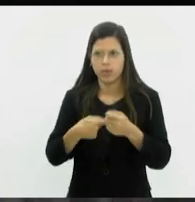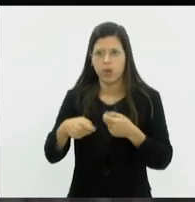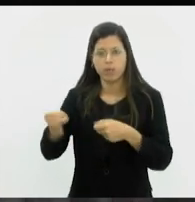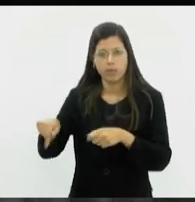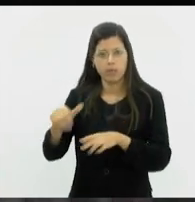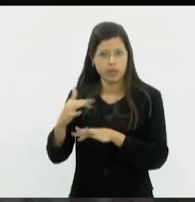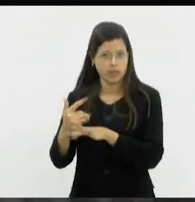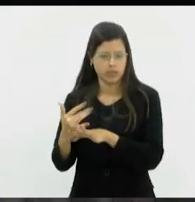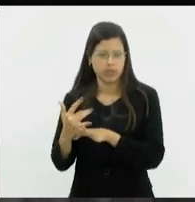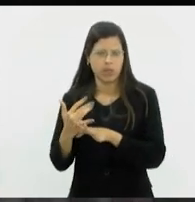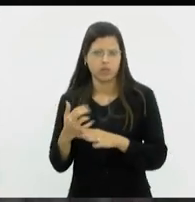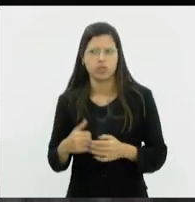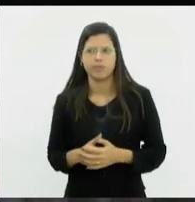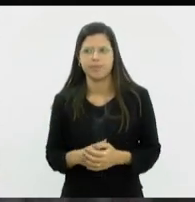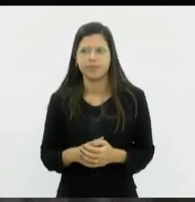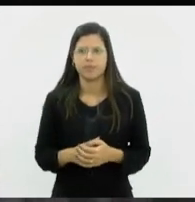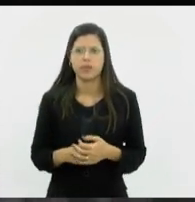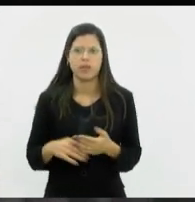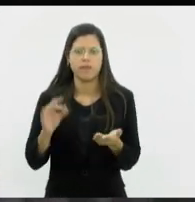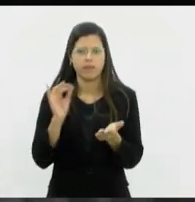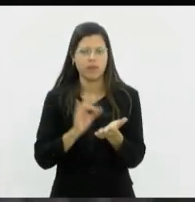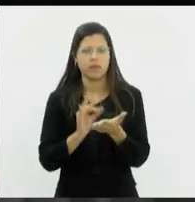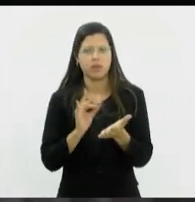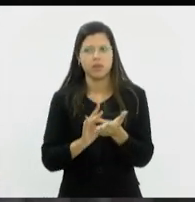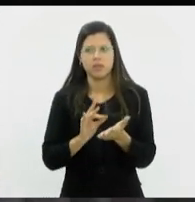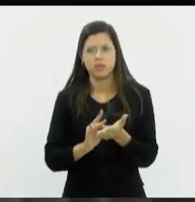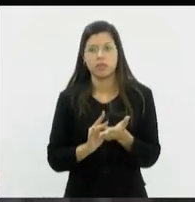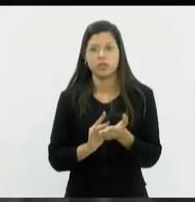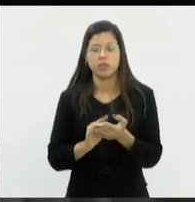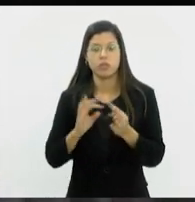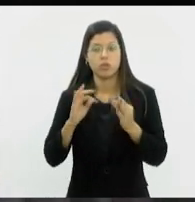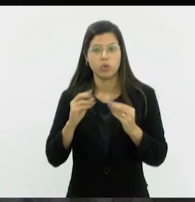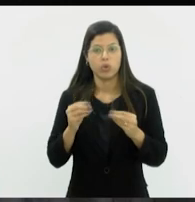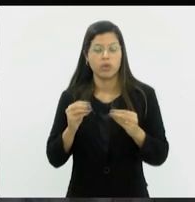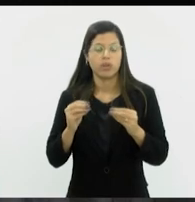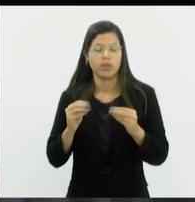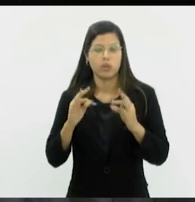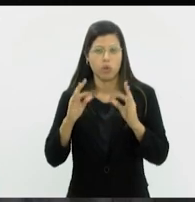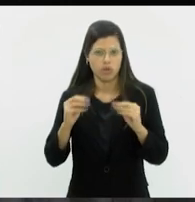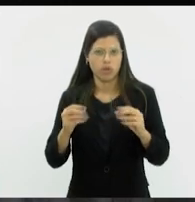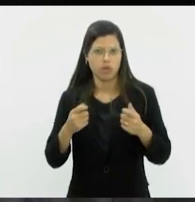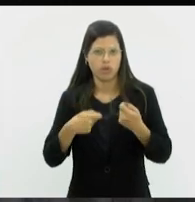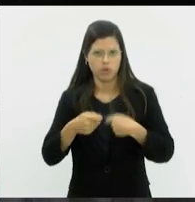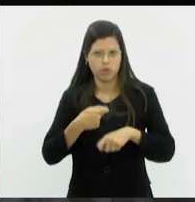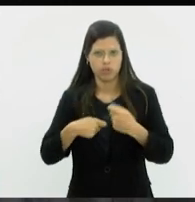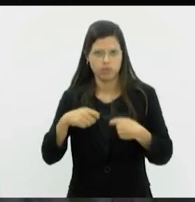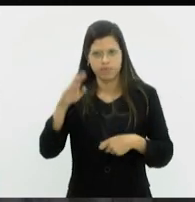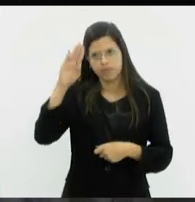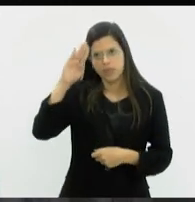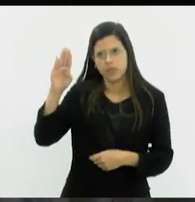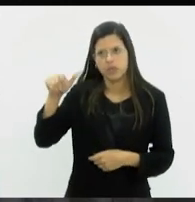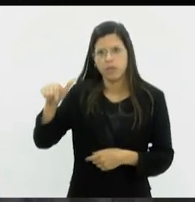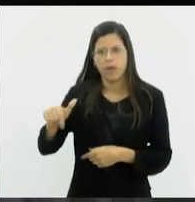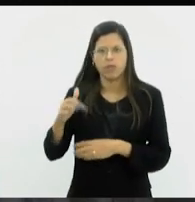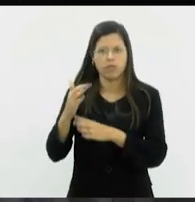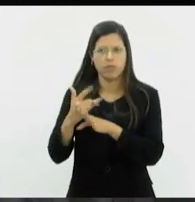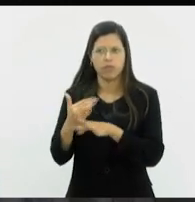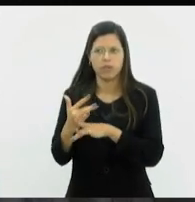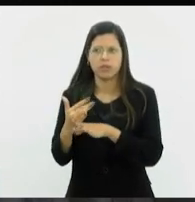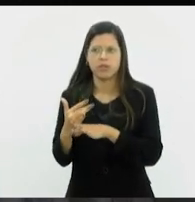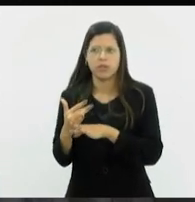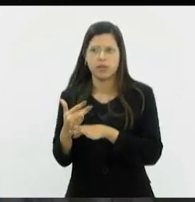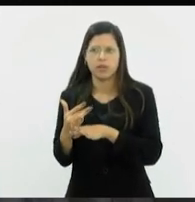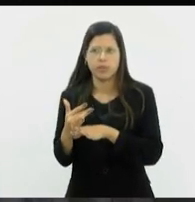Francisco de Itabapoana. Na verdade, toda a economia principal ali do nosso município de São Francisco de